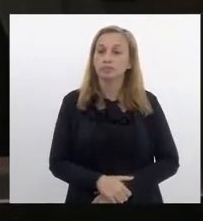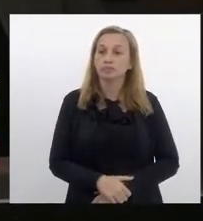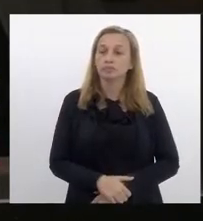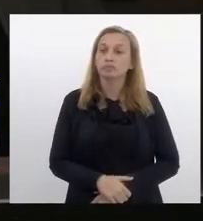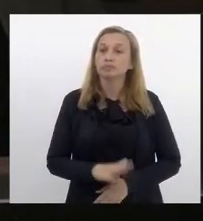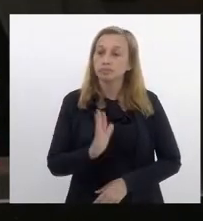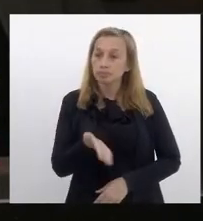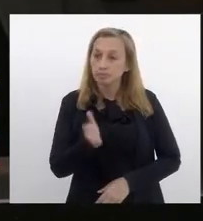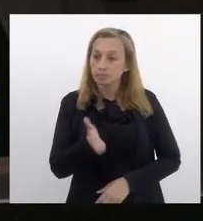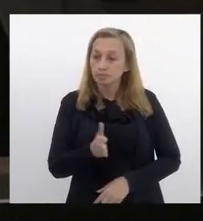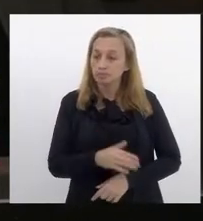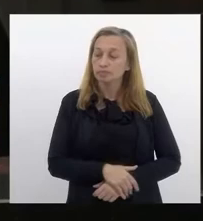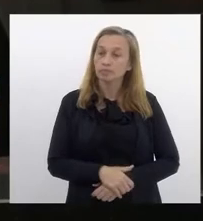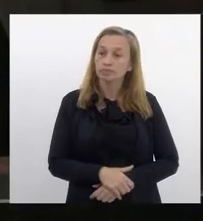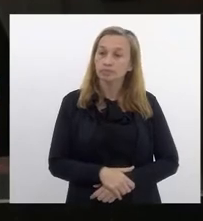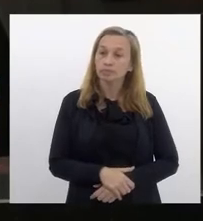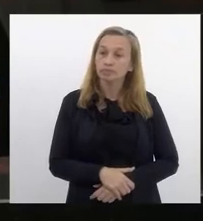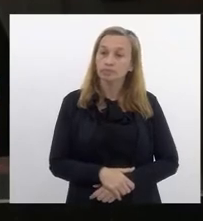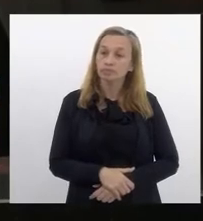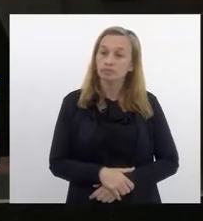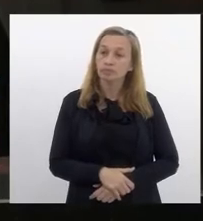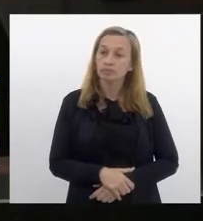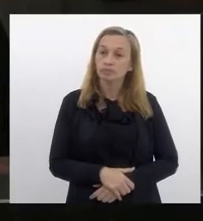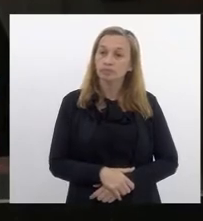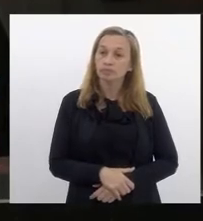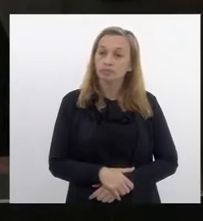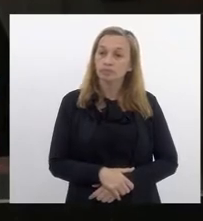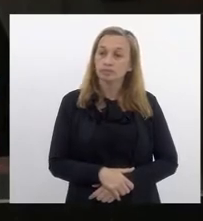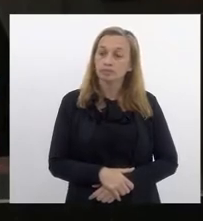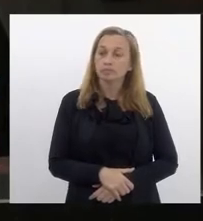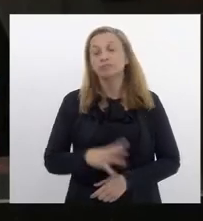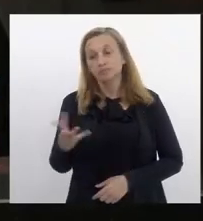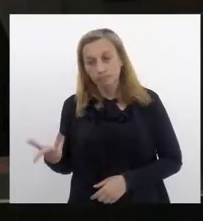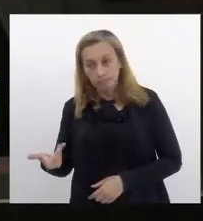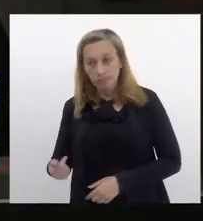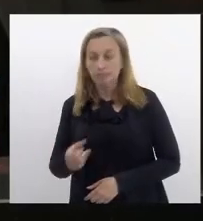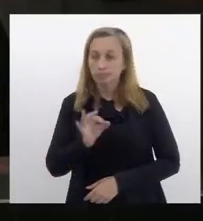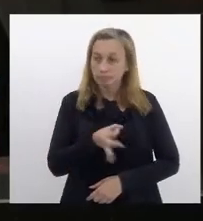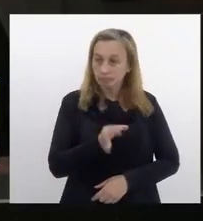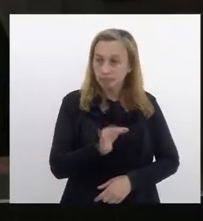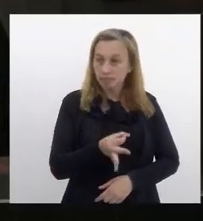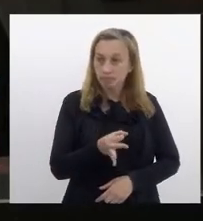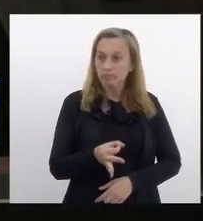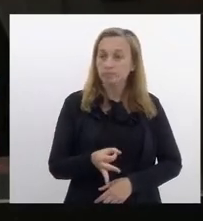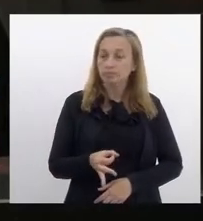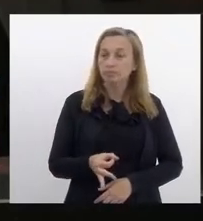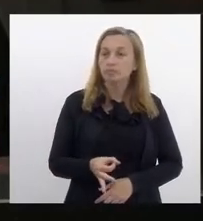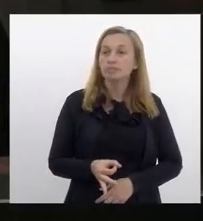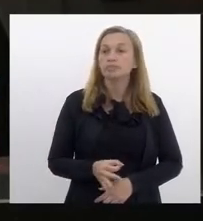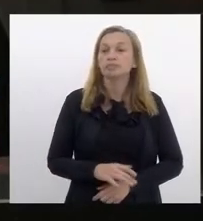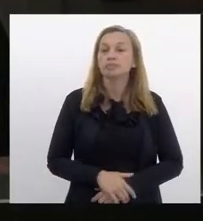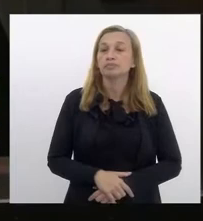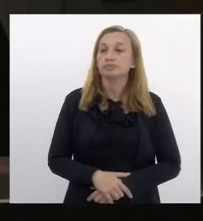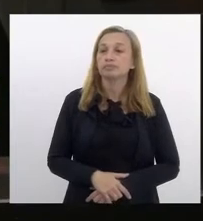já está garantida a paridade. Garantida a